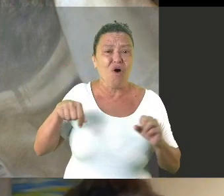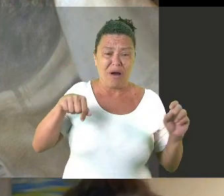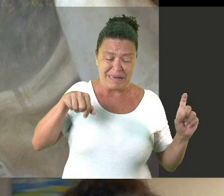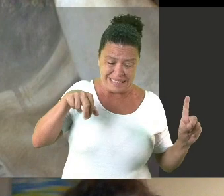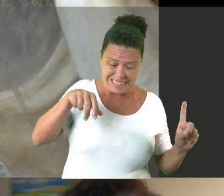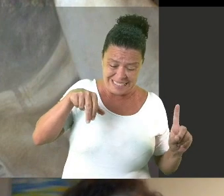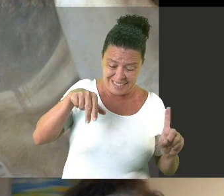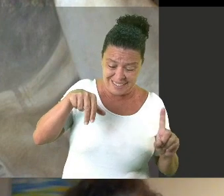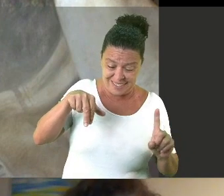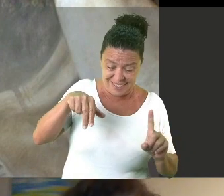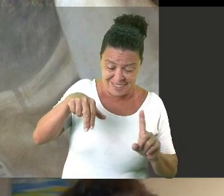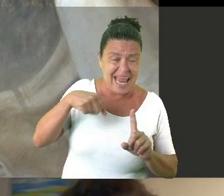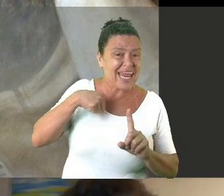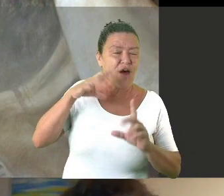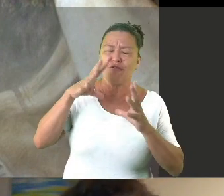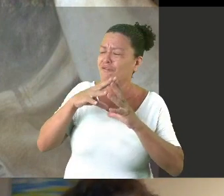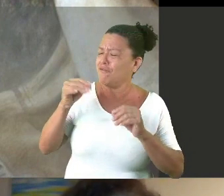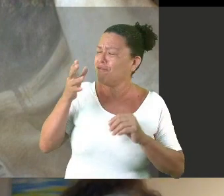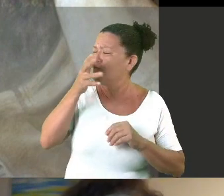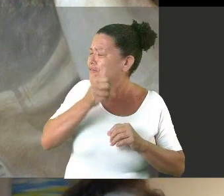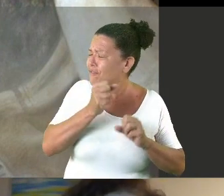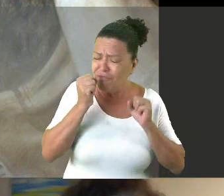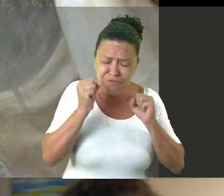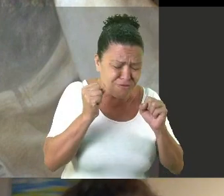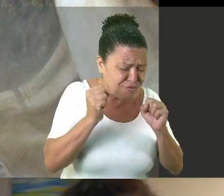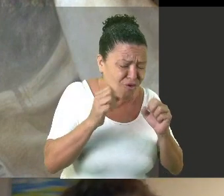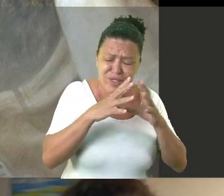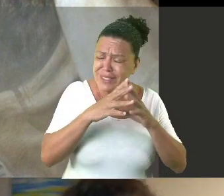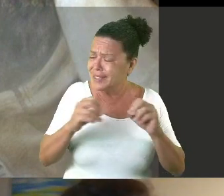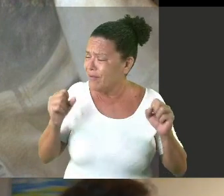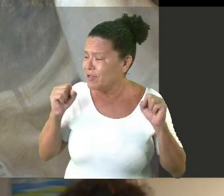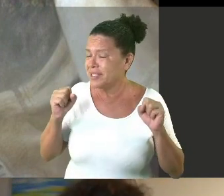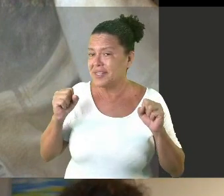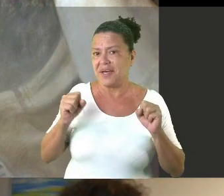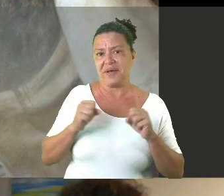Rabi, e eu serei salva, eu serei curada.